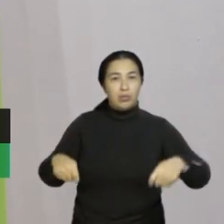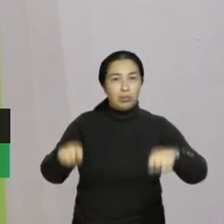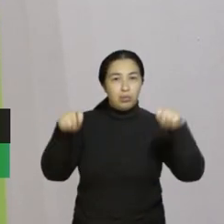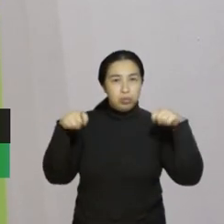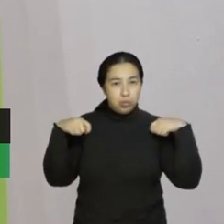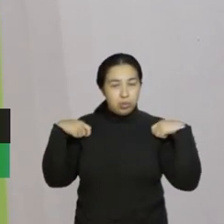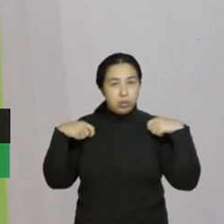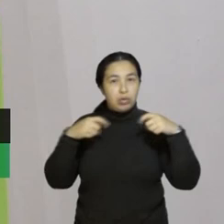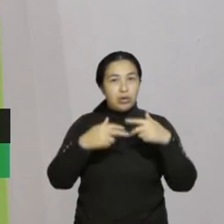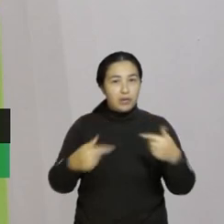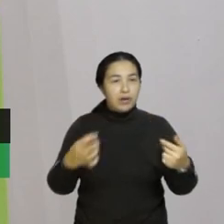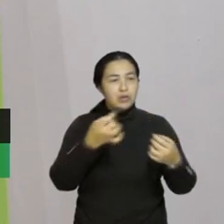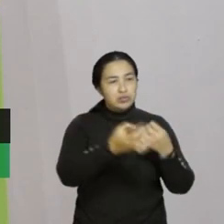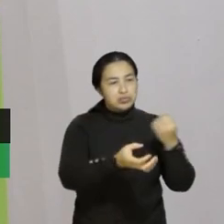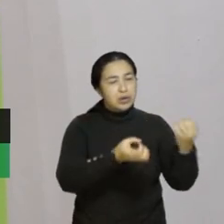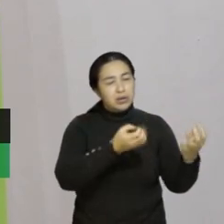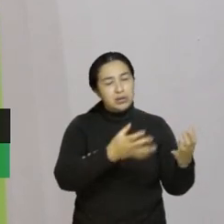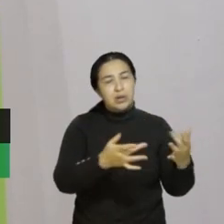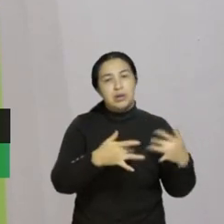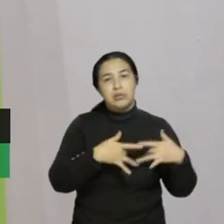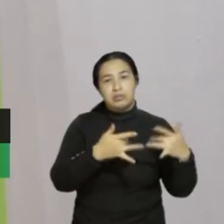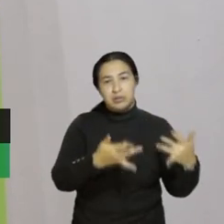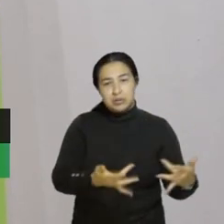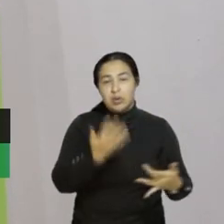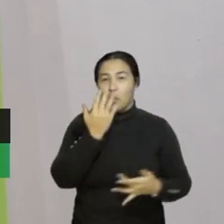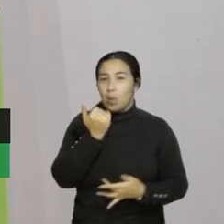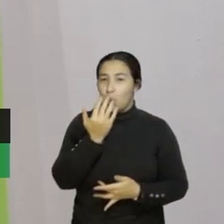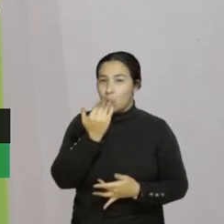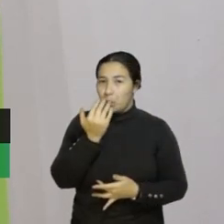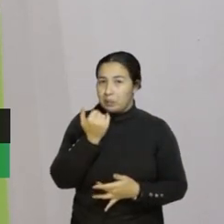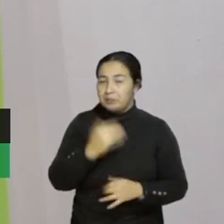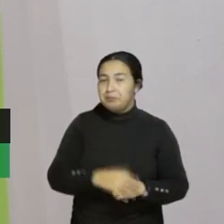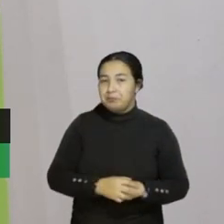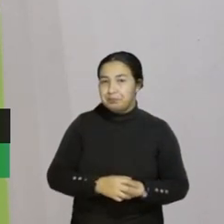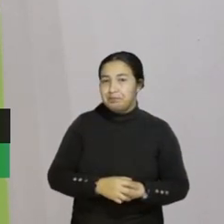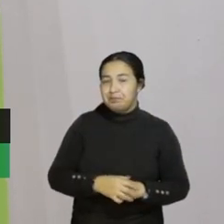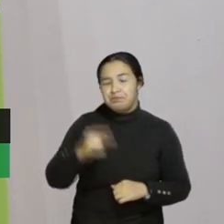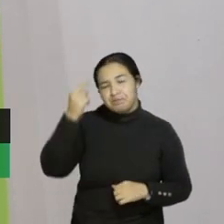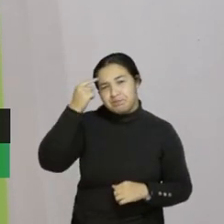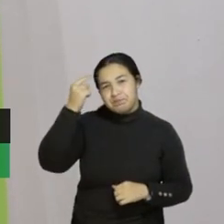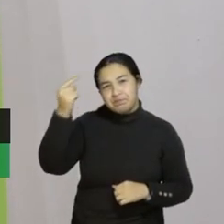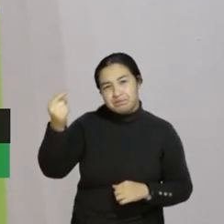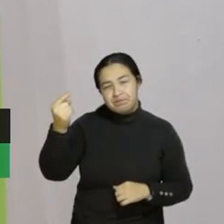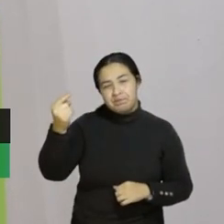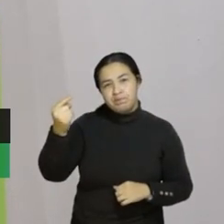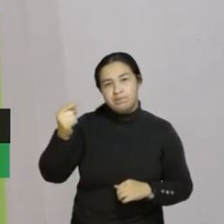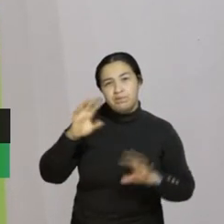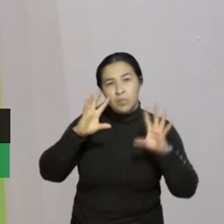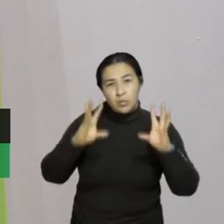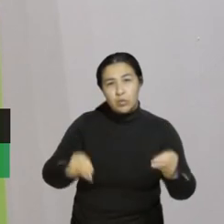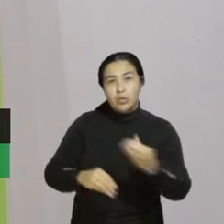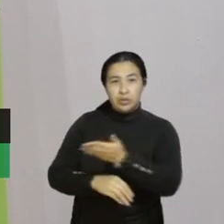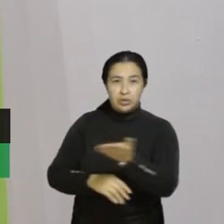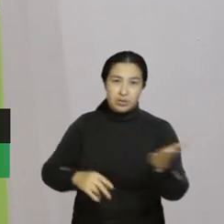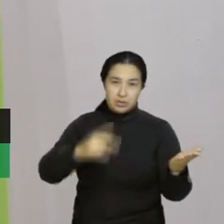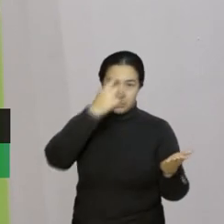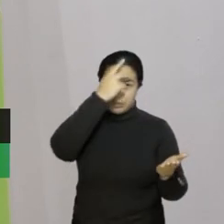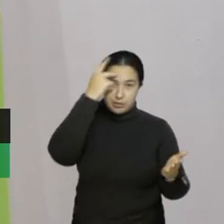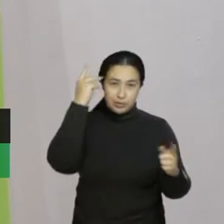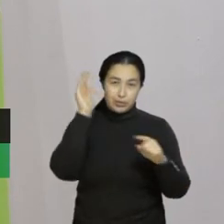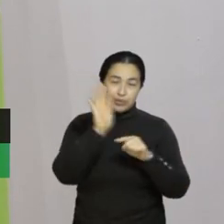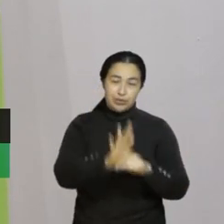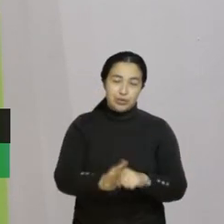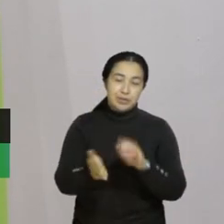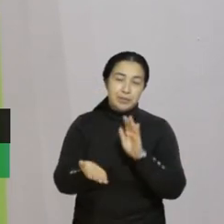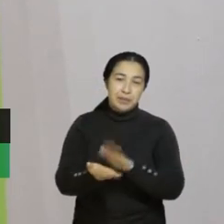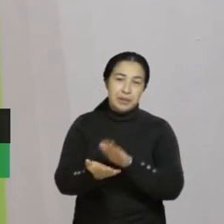doações, fora os alimentos e tudo mais. Então, aqui fica a nossa lembrança a todo mundo que ajudou e os nossos parabéns